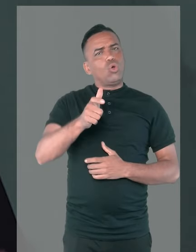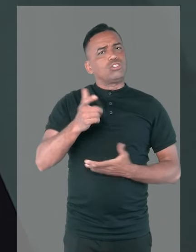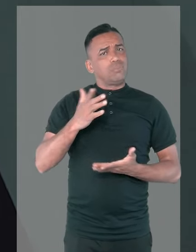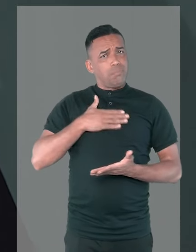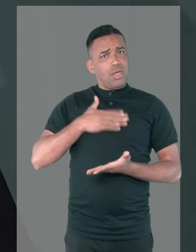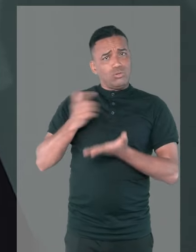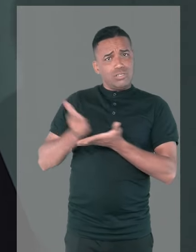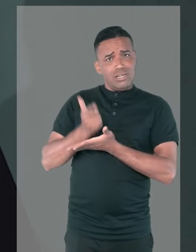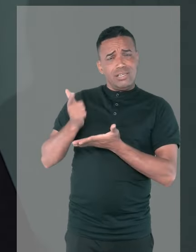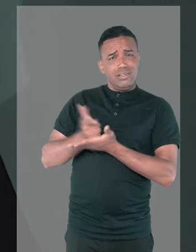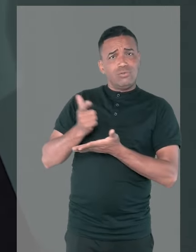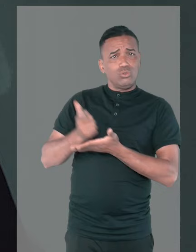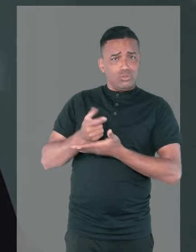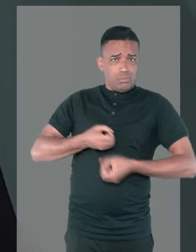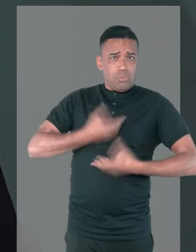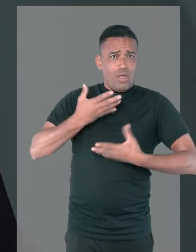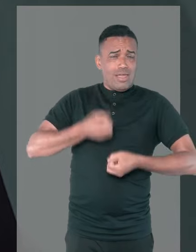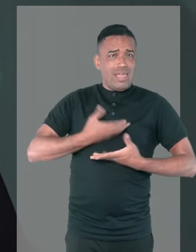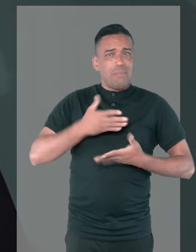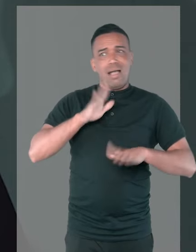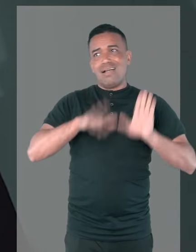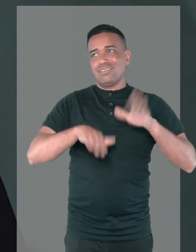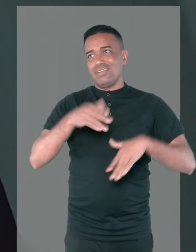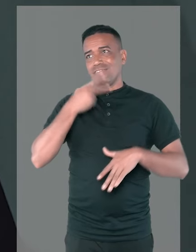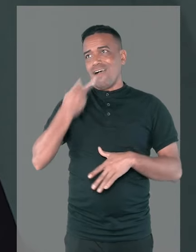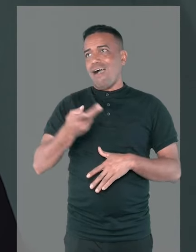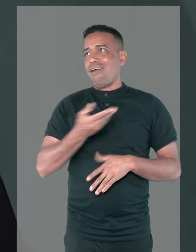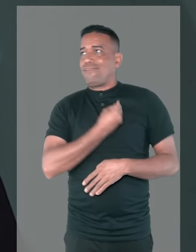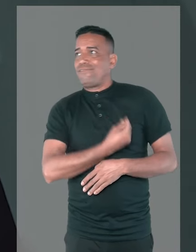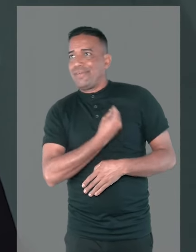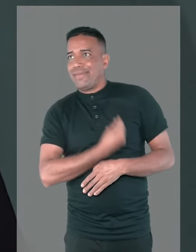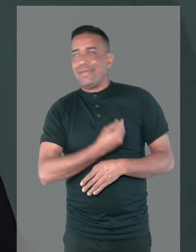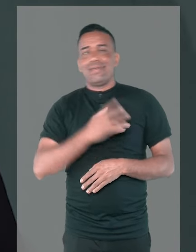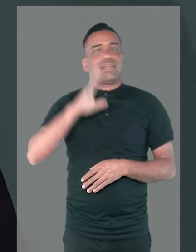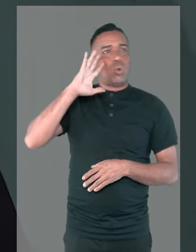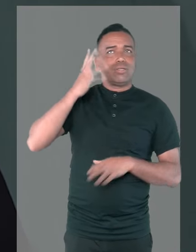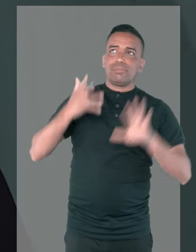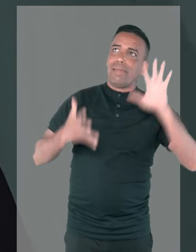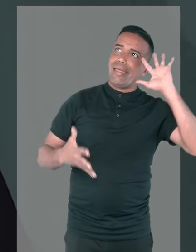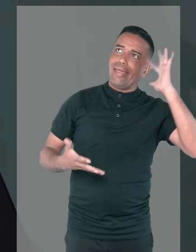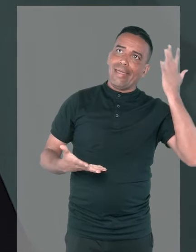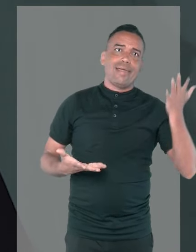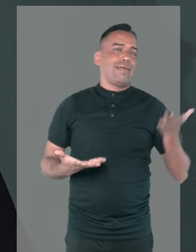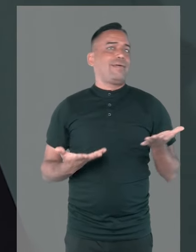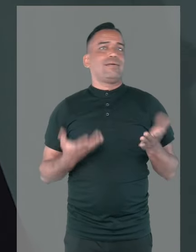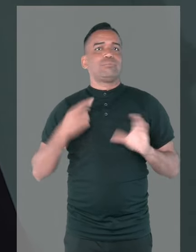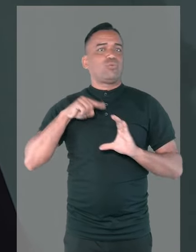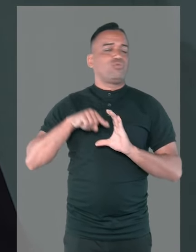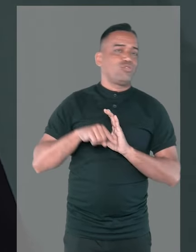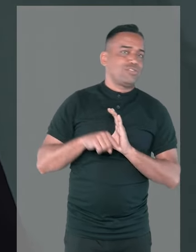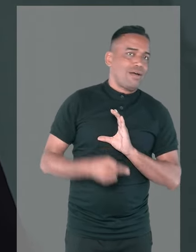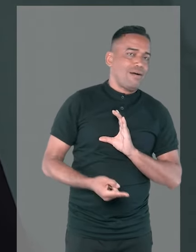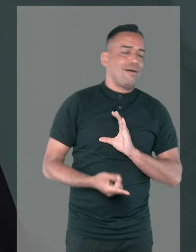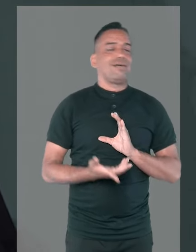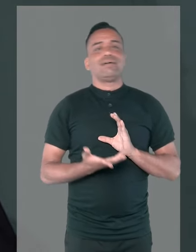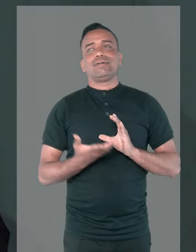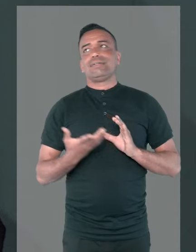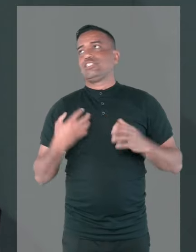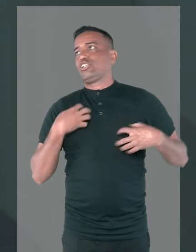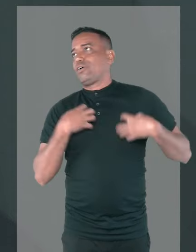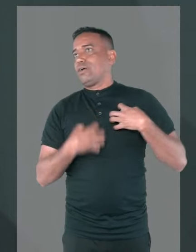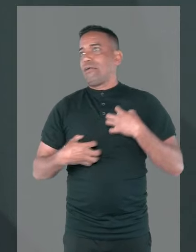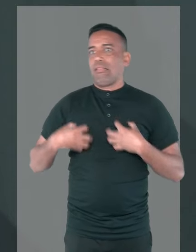são muito prosaicos, às vezes, falam muito de coisas do cotidiano, da vida, da existência, e tal, das